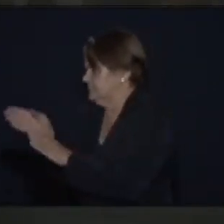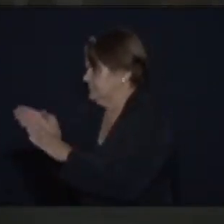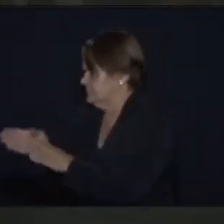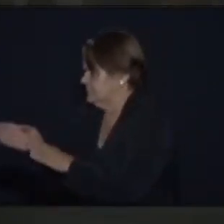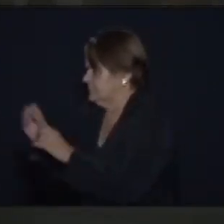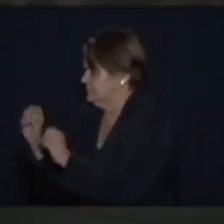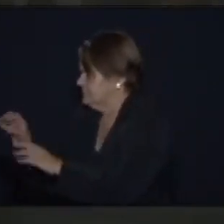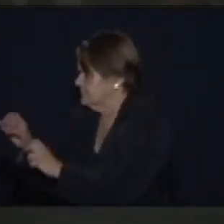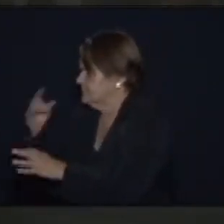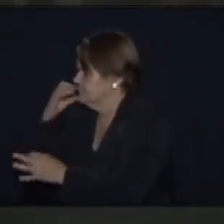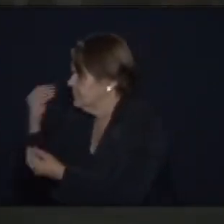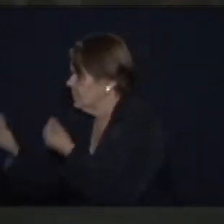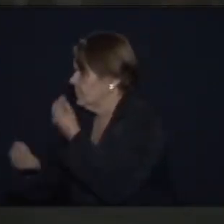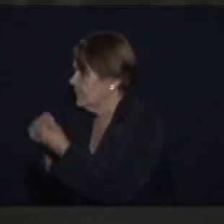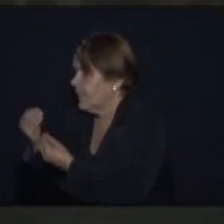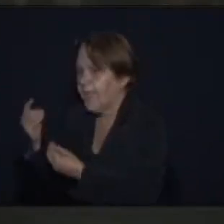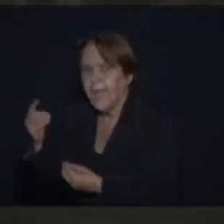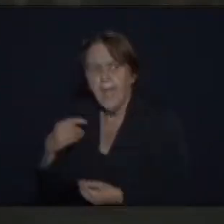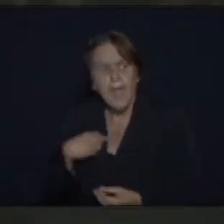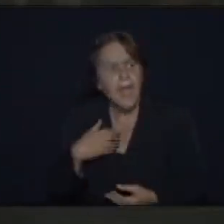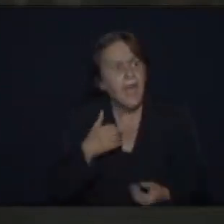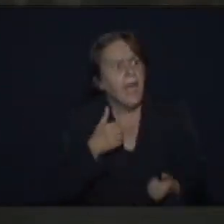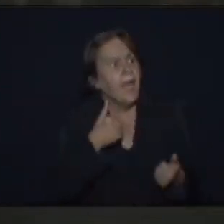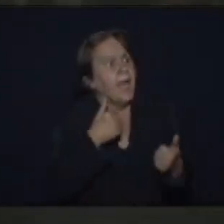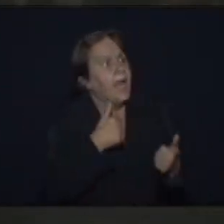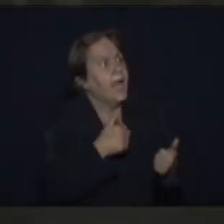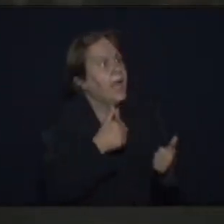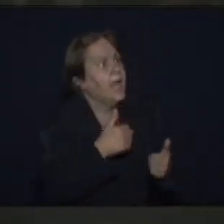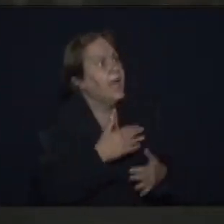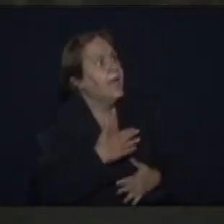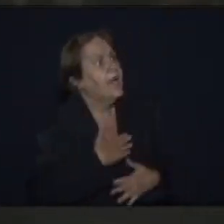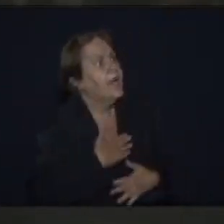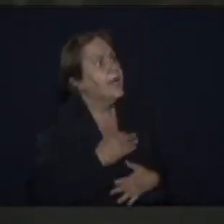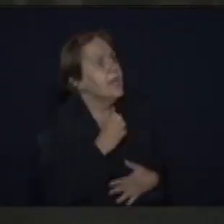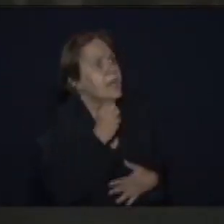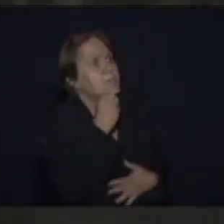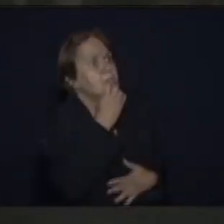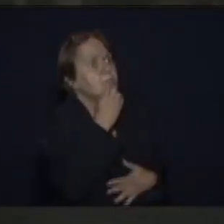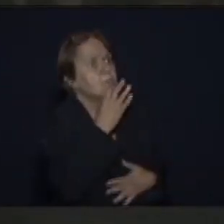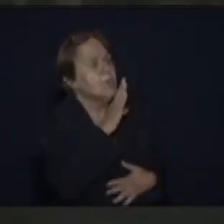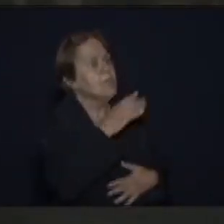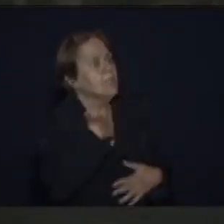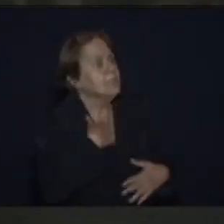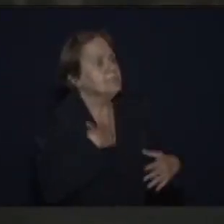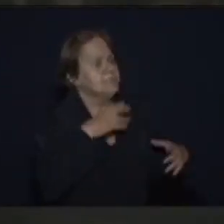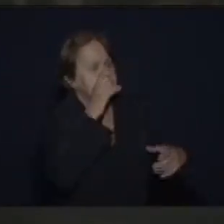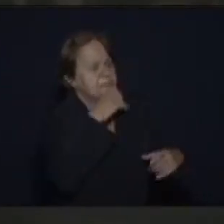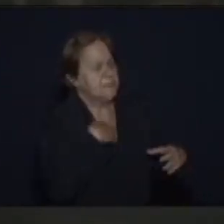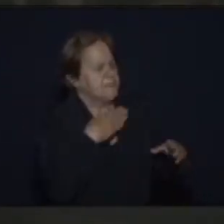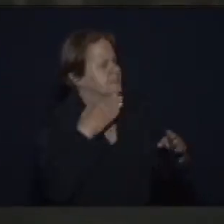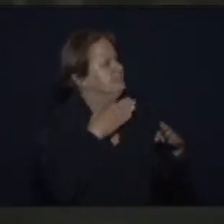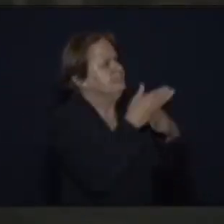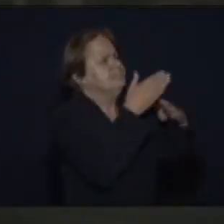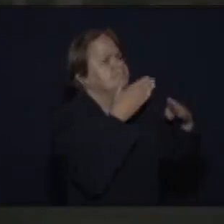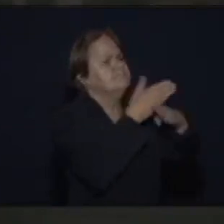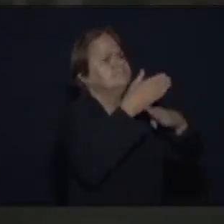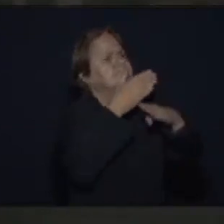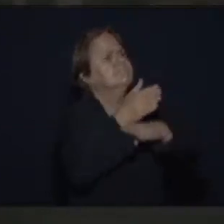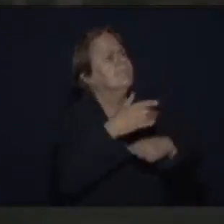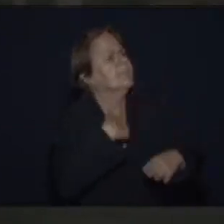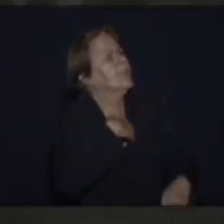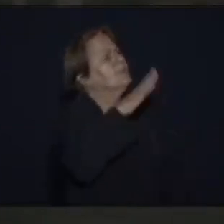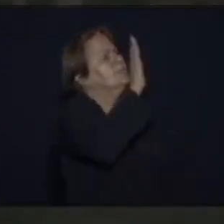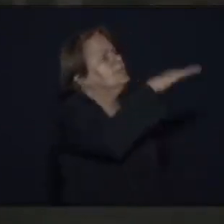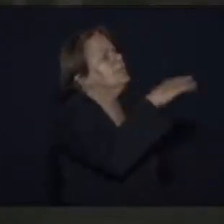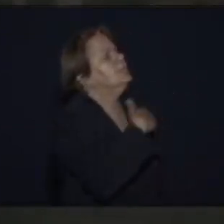Oi e aí foi interessante porque para correr esse risco ele tem que chegar para secretaria de educação ele tem que chegar os outros secretários fala assim